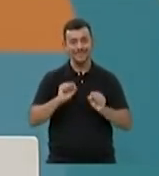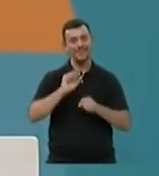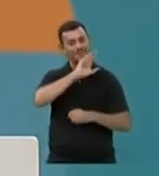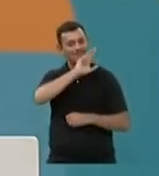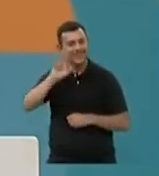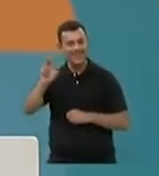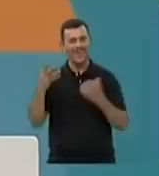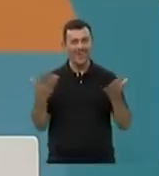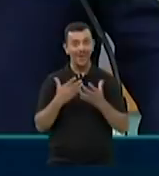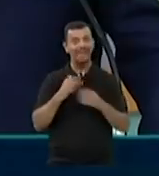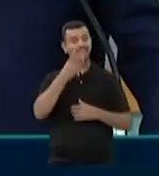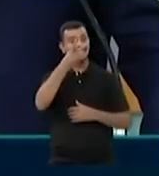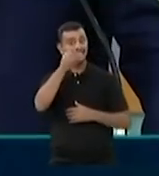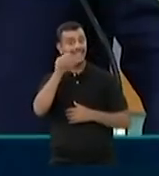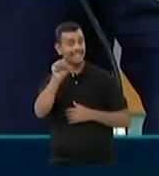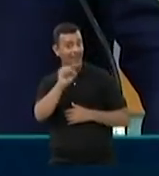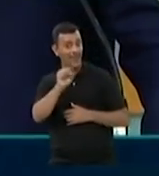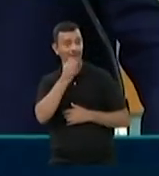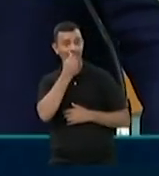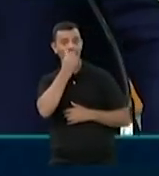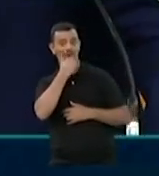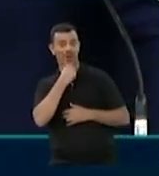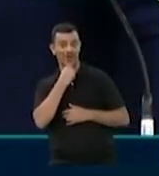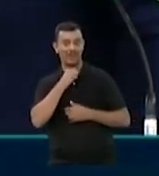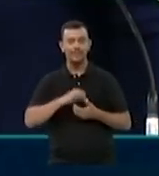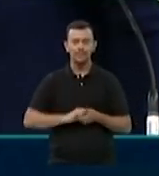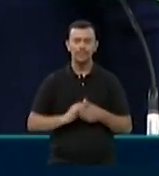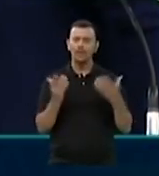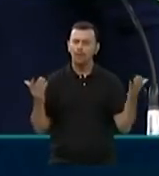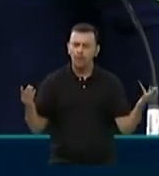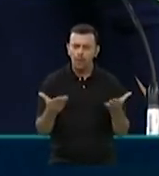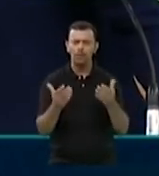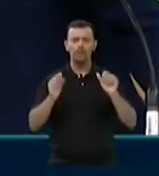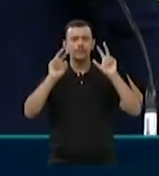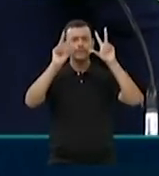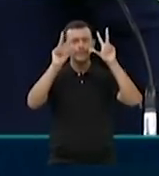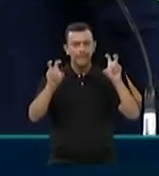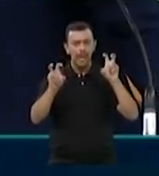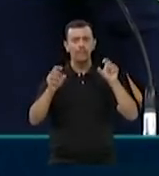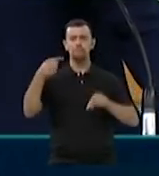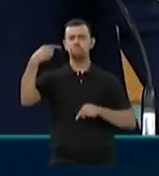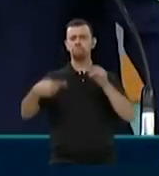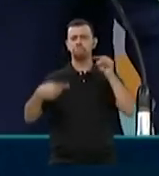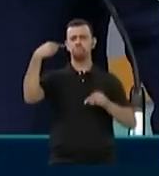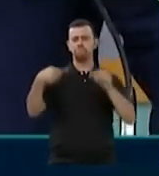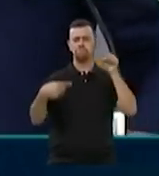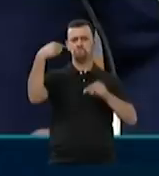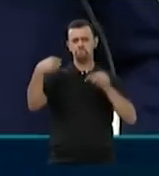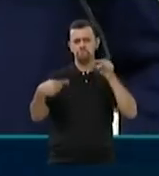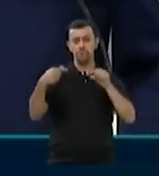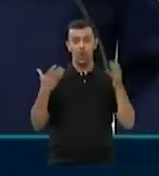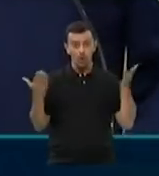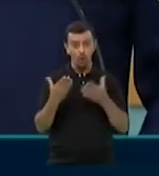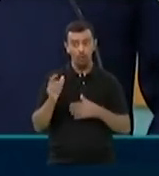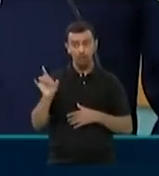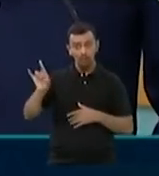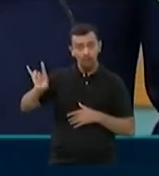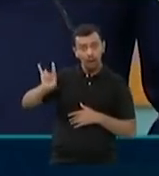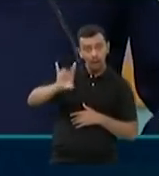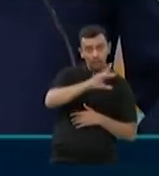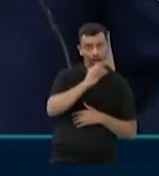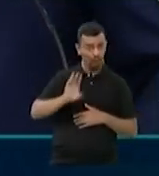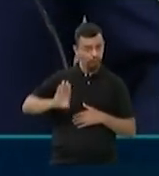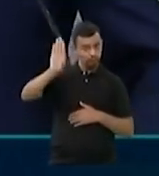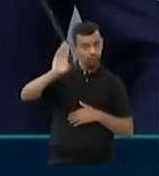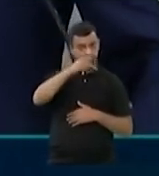por favor 30 segundos olha não esse é um tema importantíssimo mas cabe também cada eleitor analisar quem é que vai botar lá